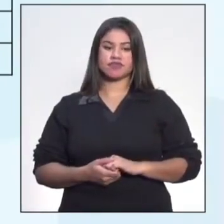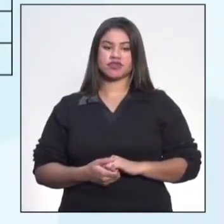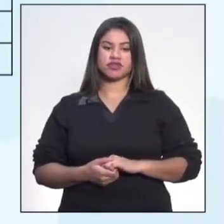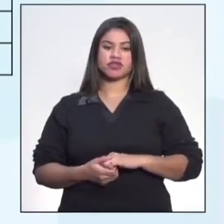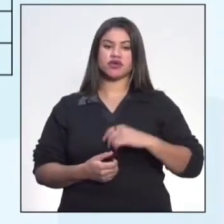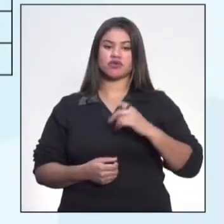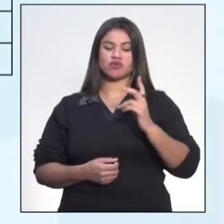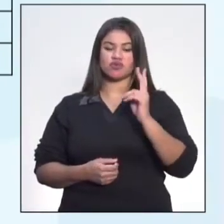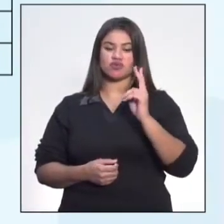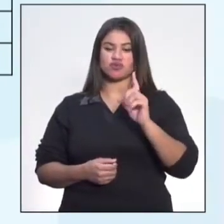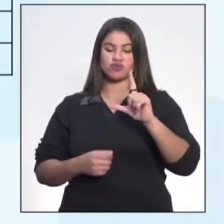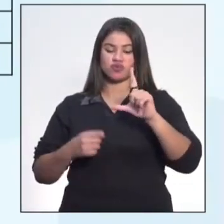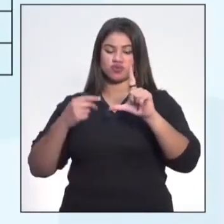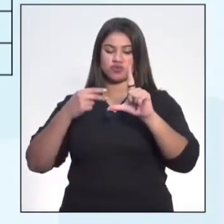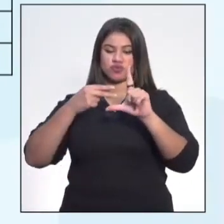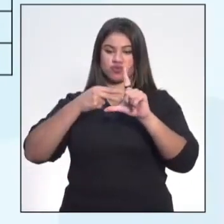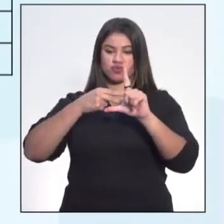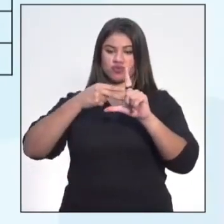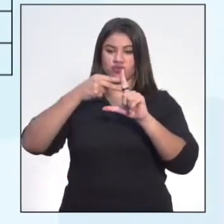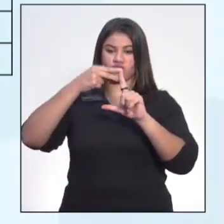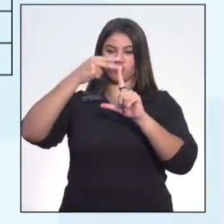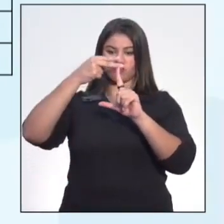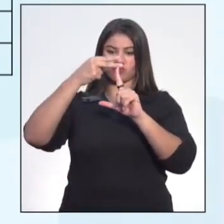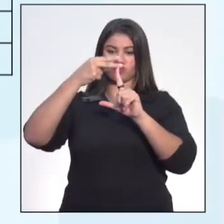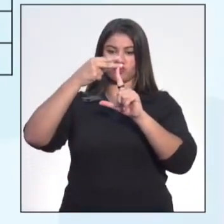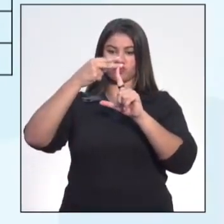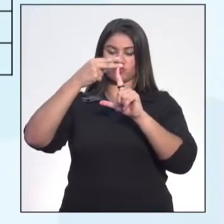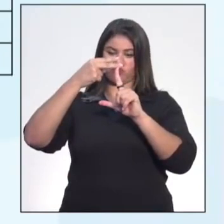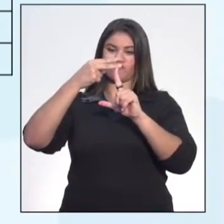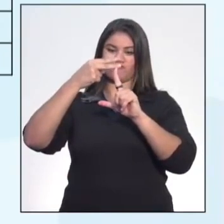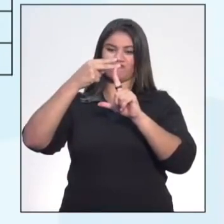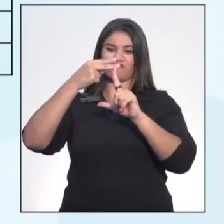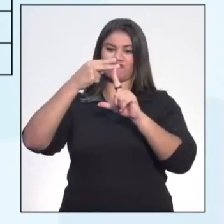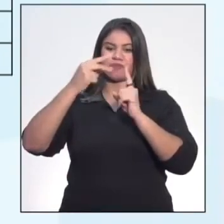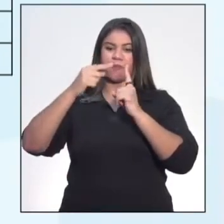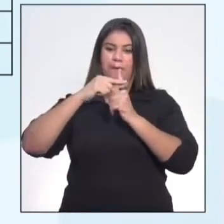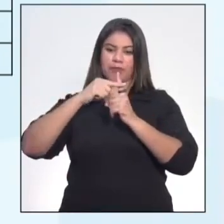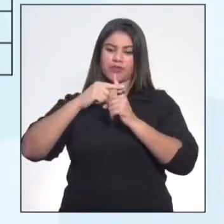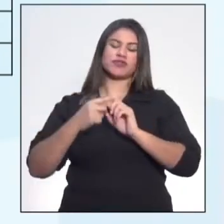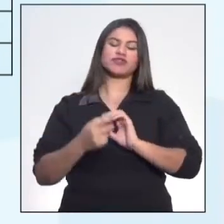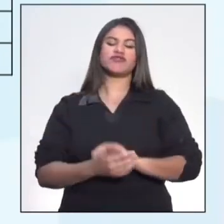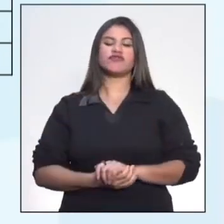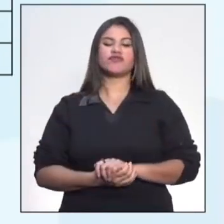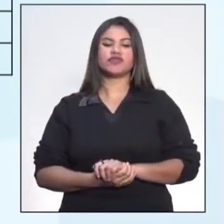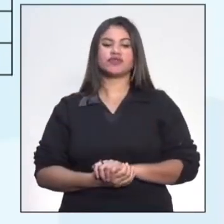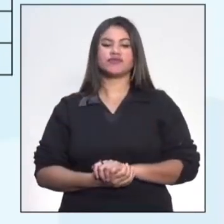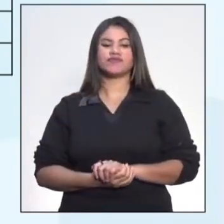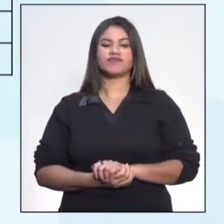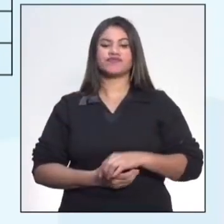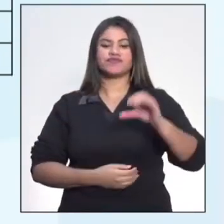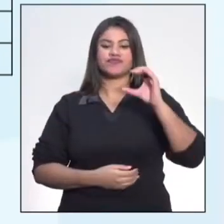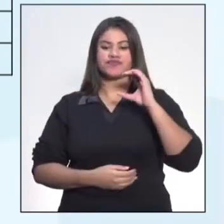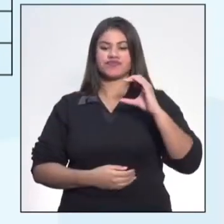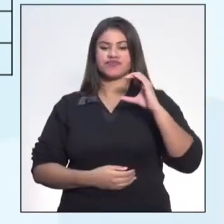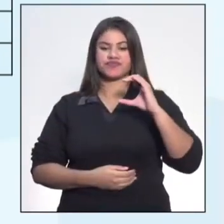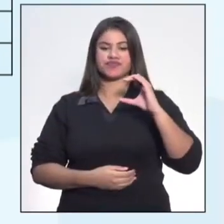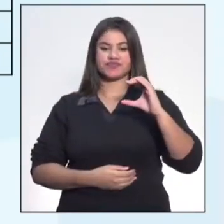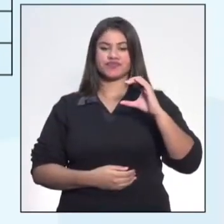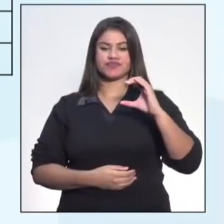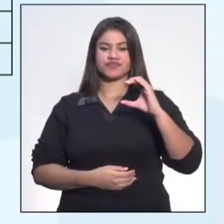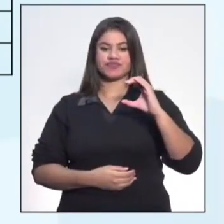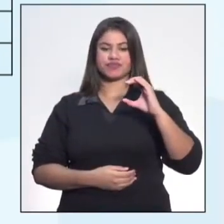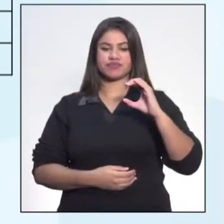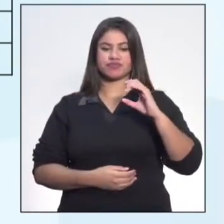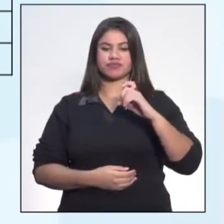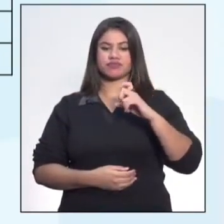sobe 2 unidades e o vértice vai para lá no 2 positivo. Agora, no item C, y é igual